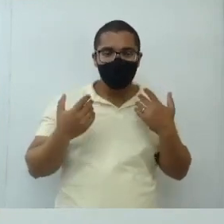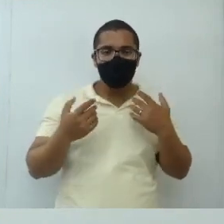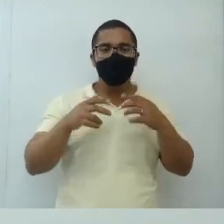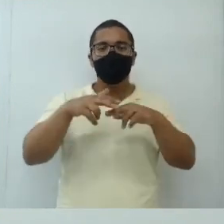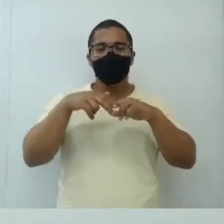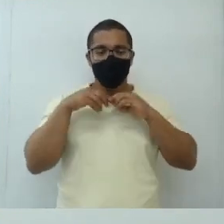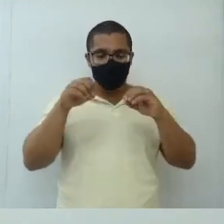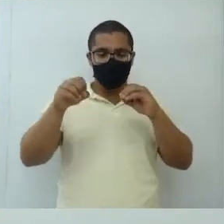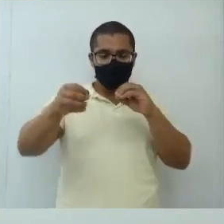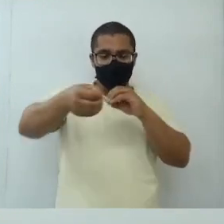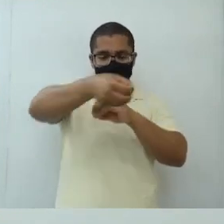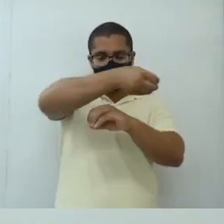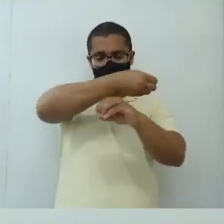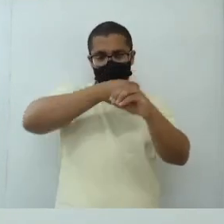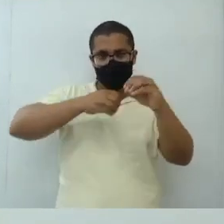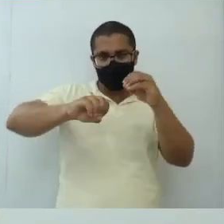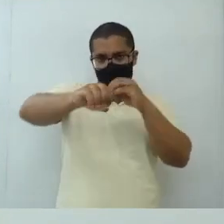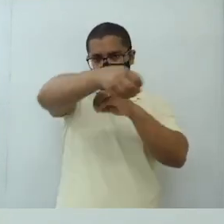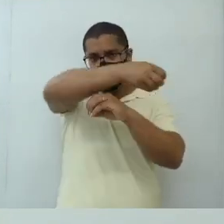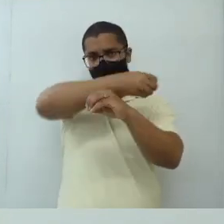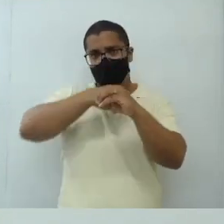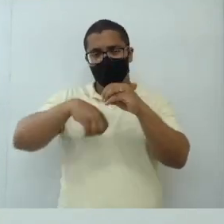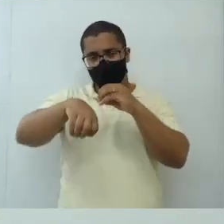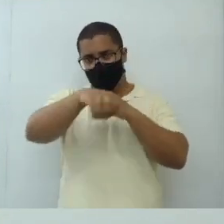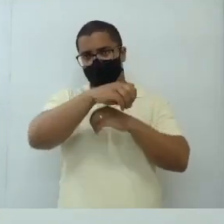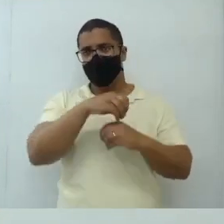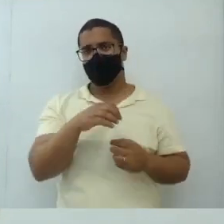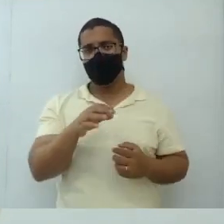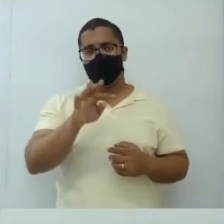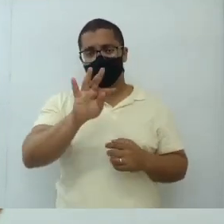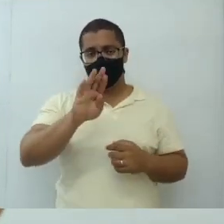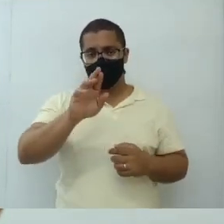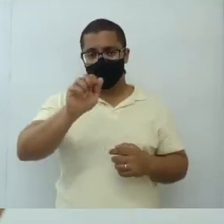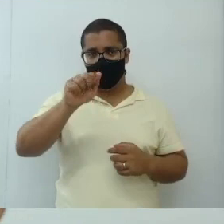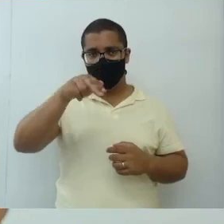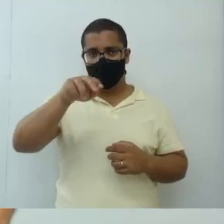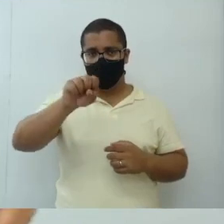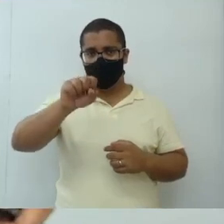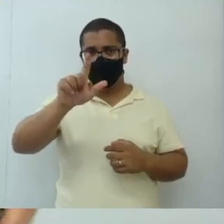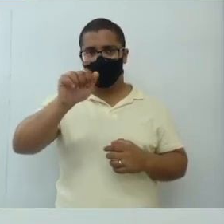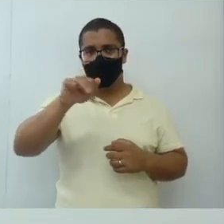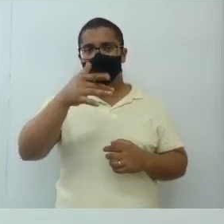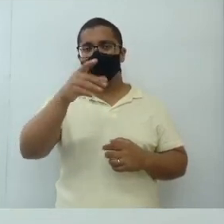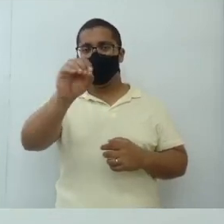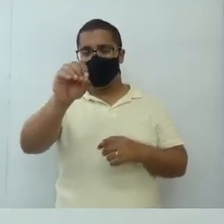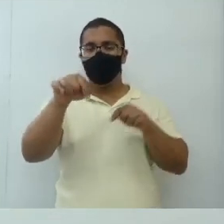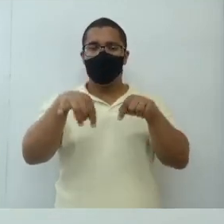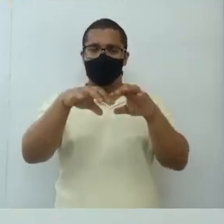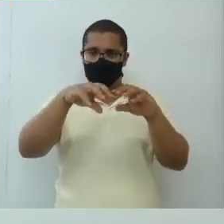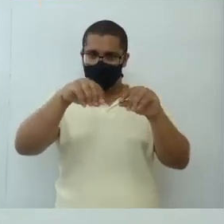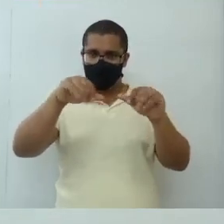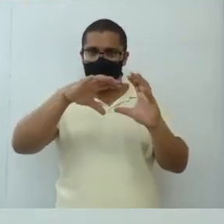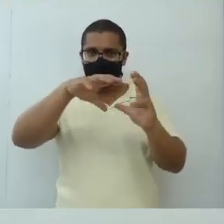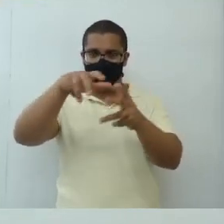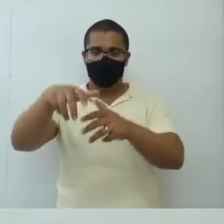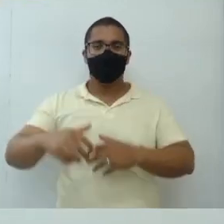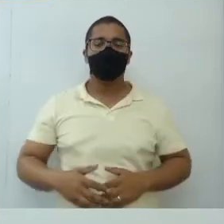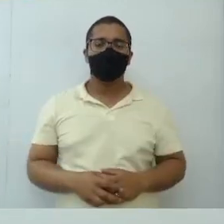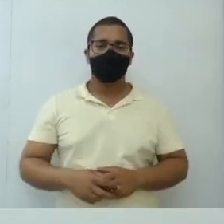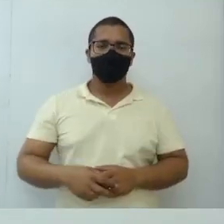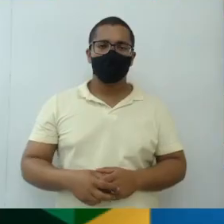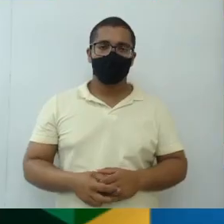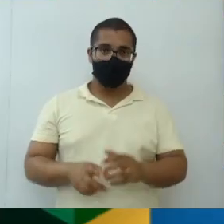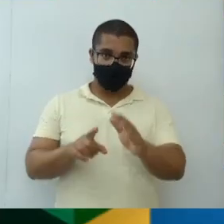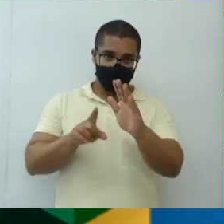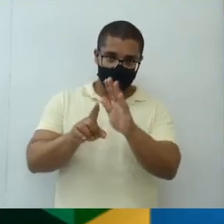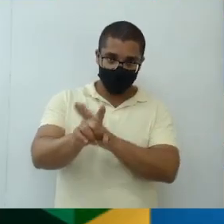causam um movimento de translação nosso beleza ok e agora estão